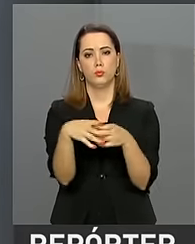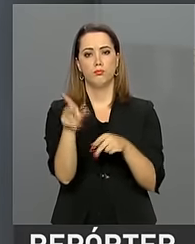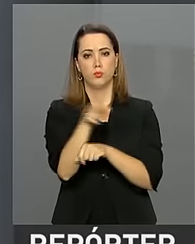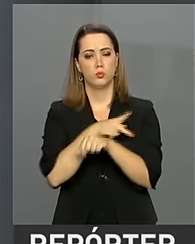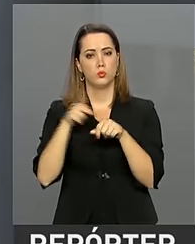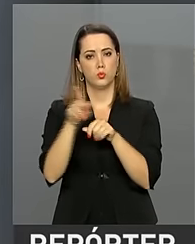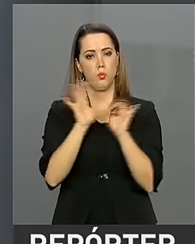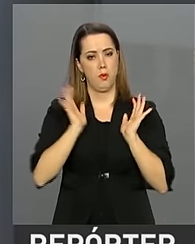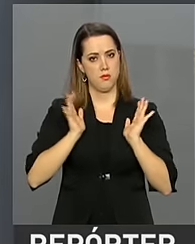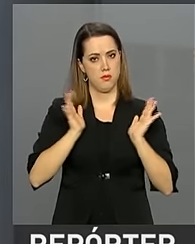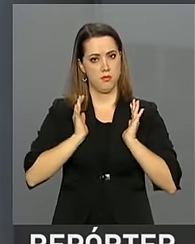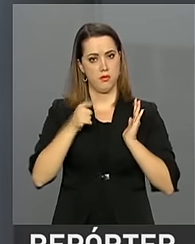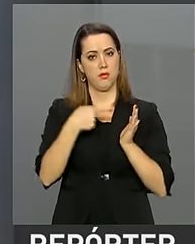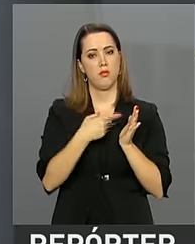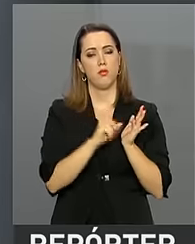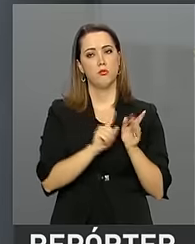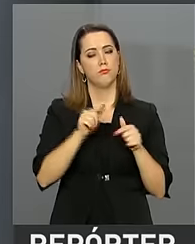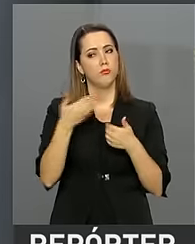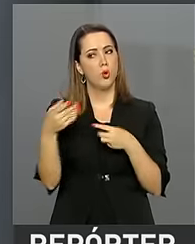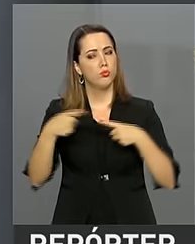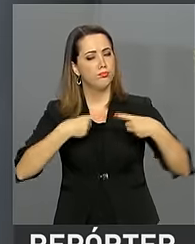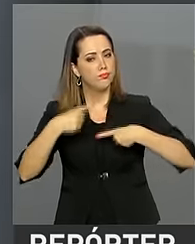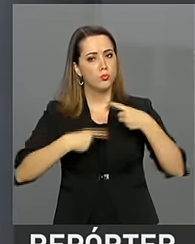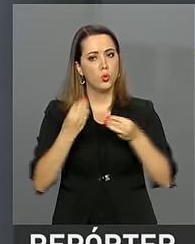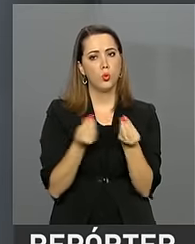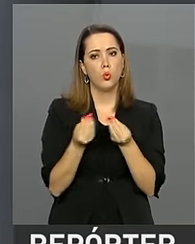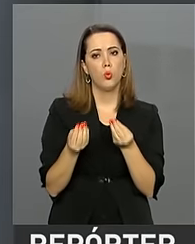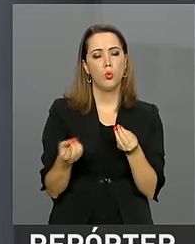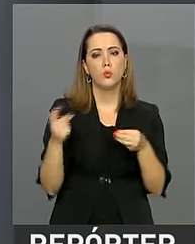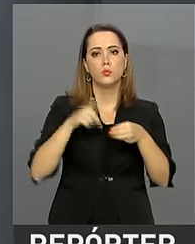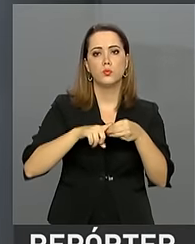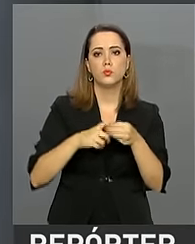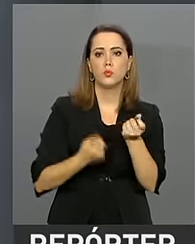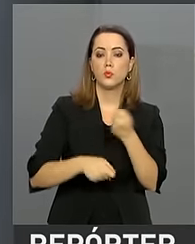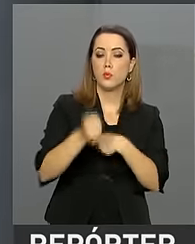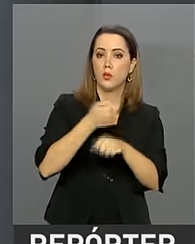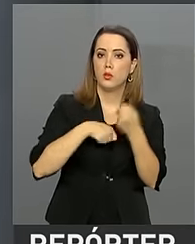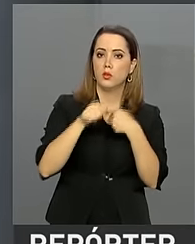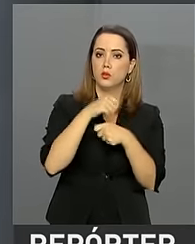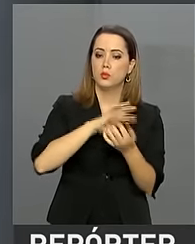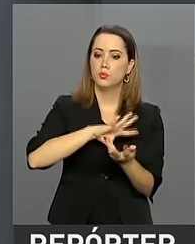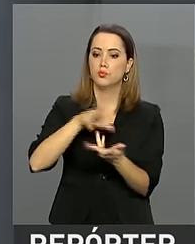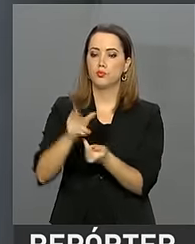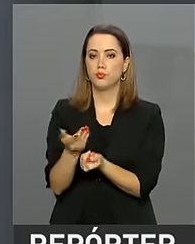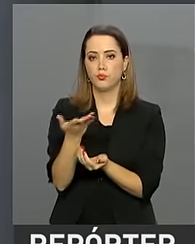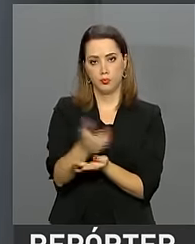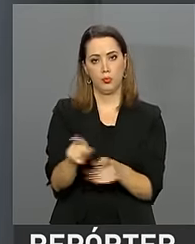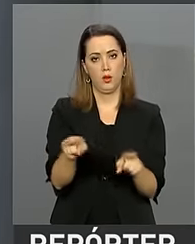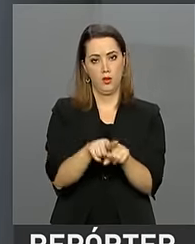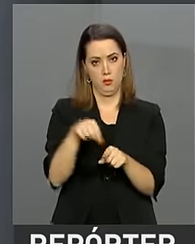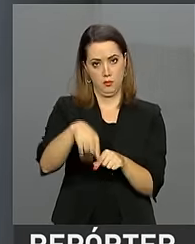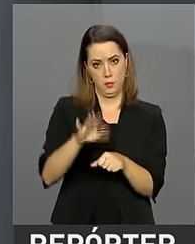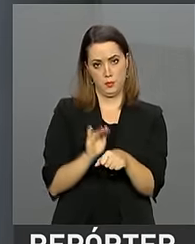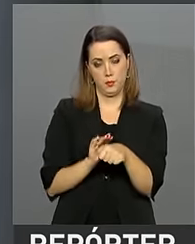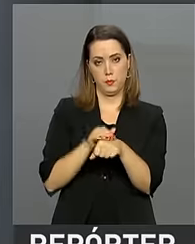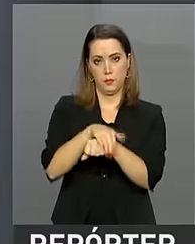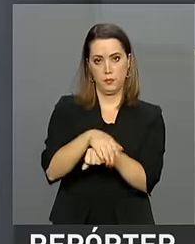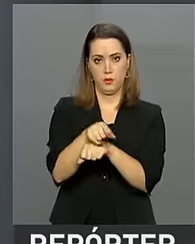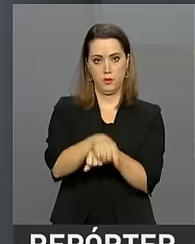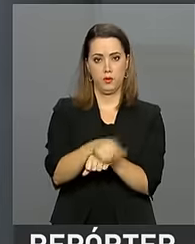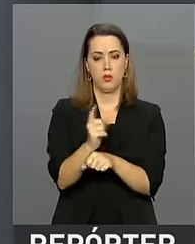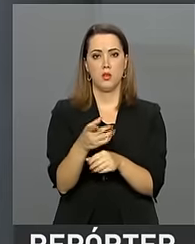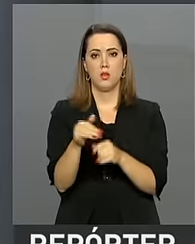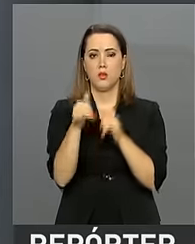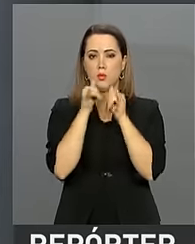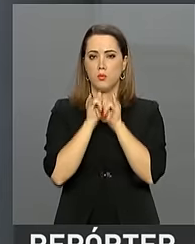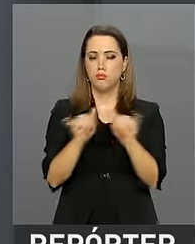anos discute formas para retomar o crescimento econômico mundial. Também está previsto para a noite desta quarta-feira a